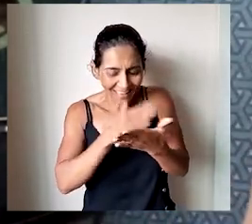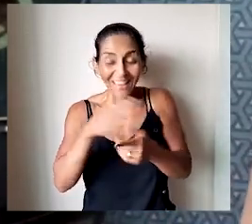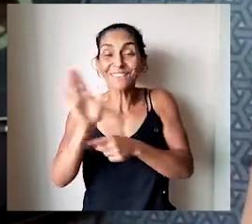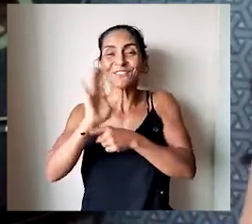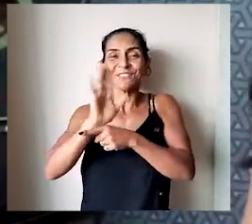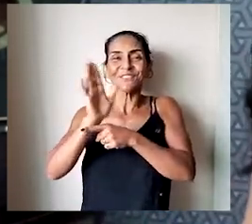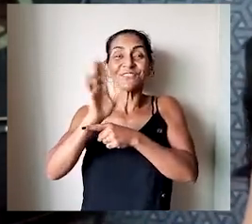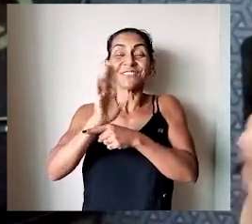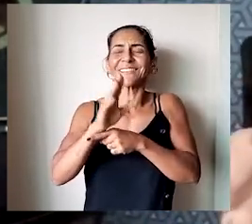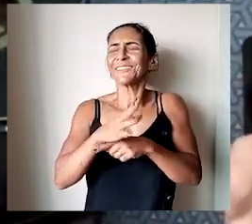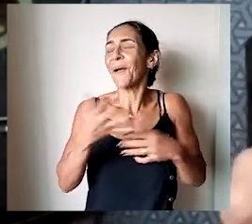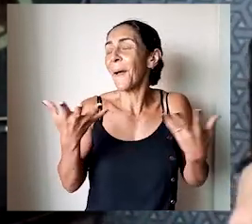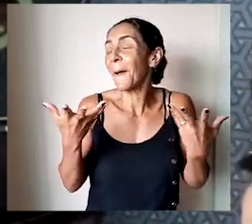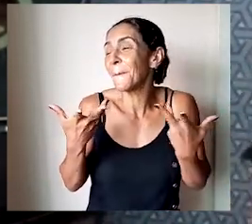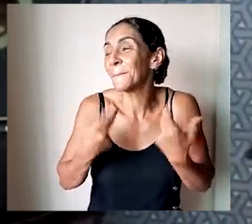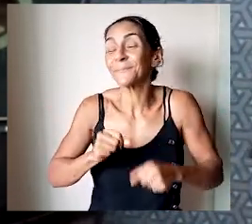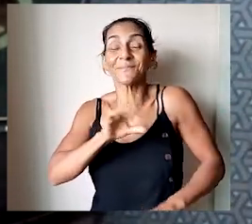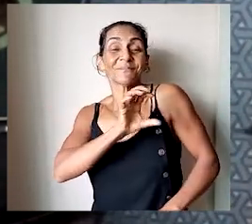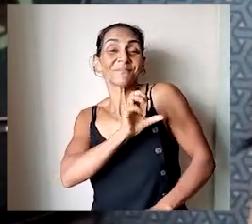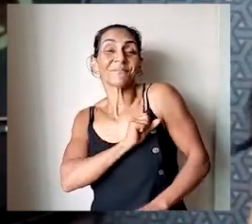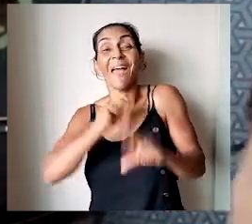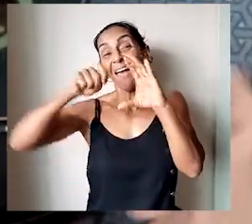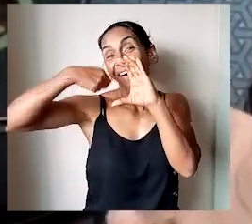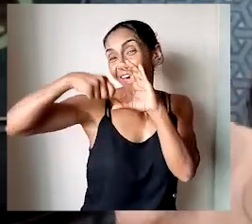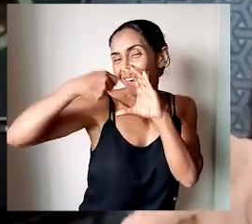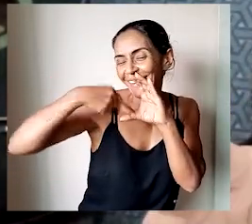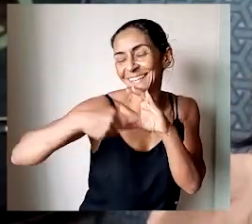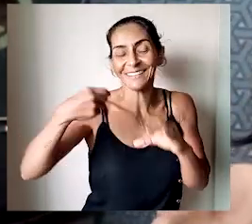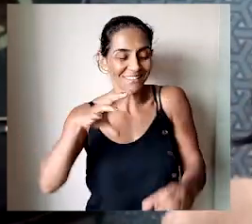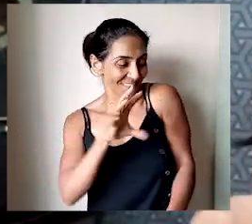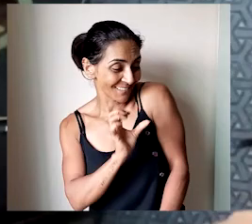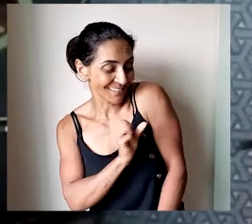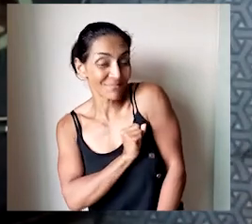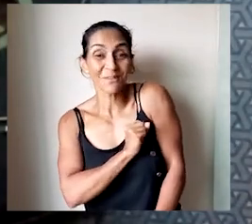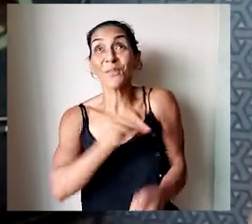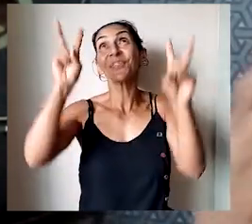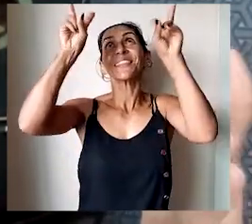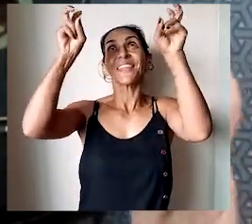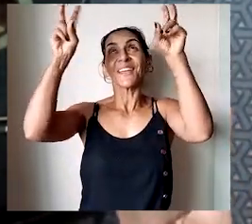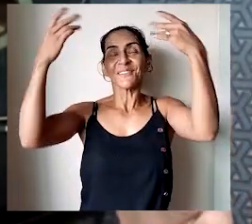porque eu amei poder fazer para vocês. Fiquei muito empolgada com o